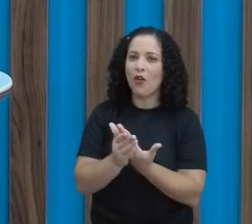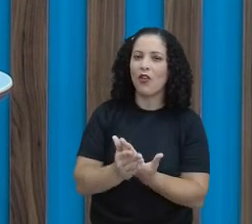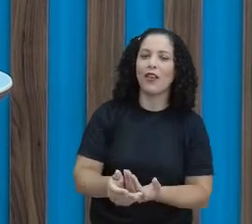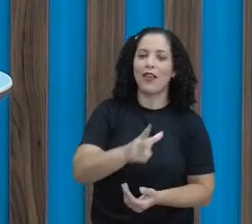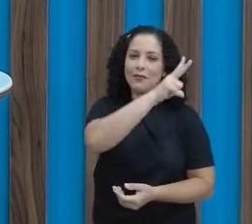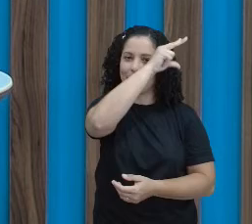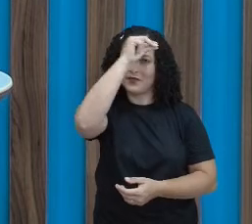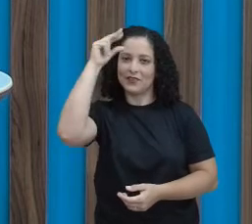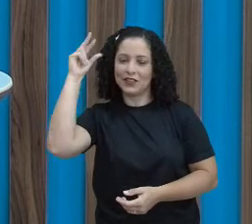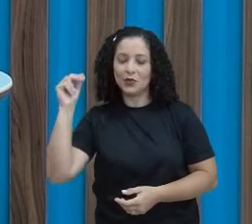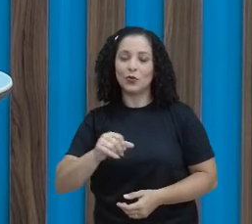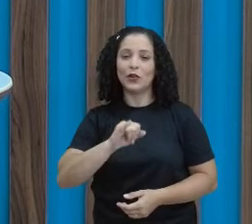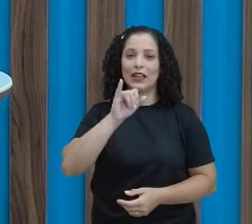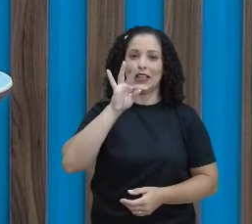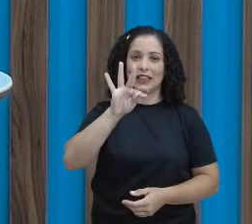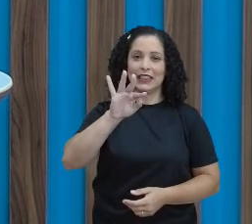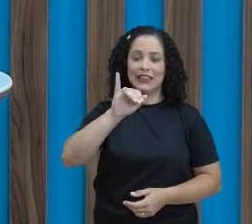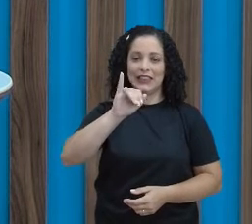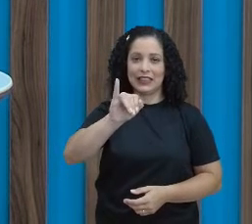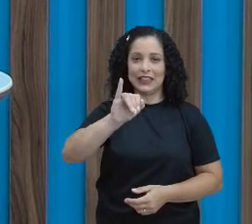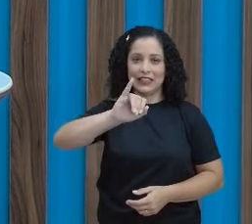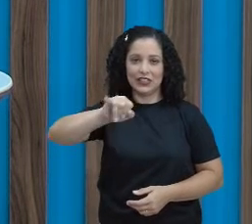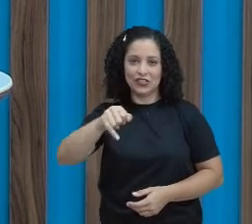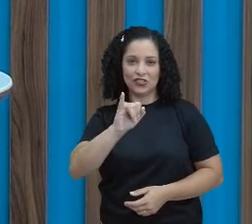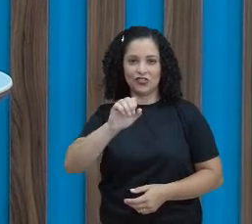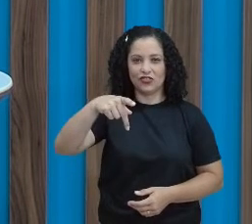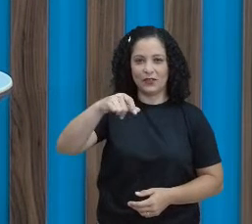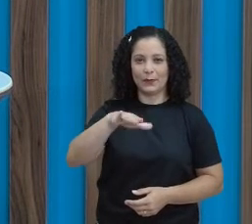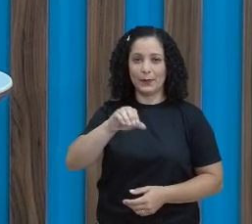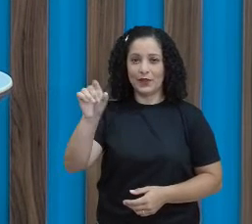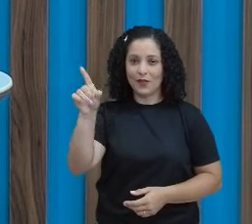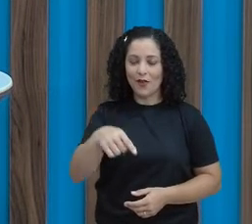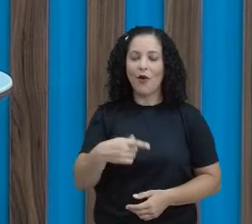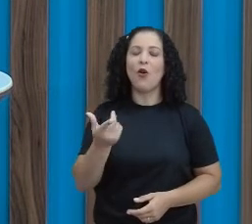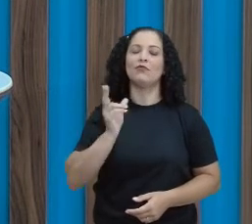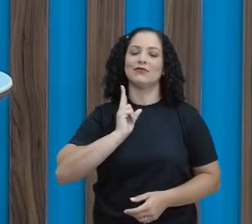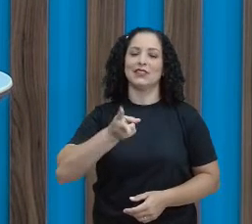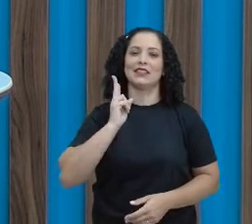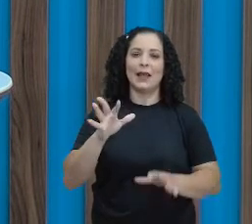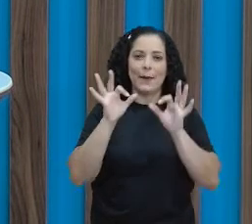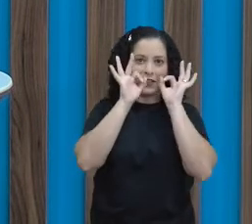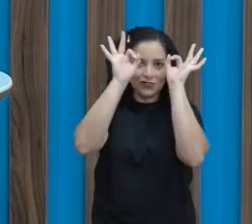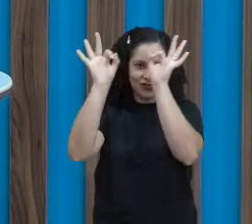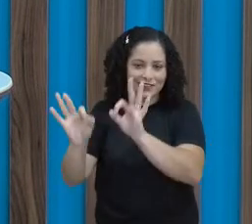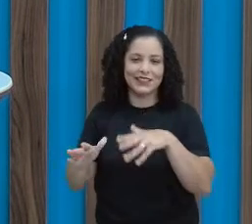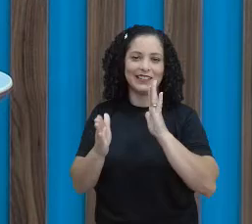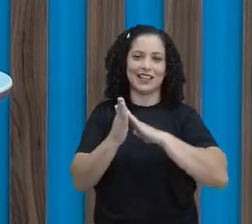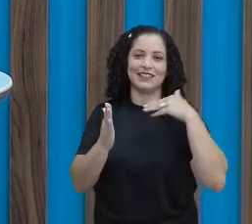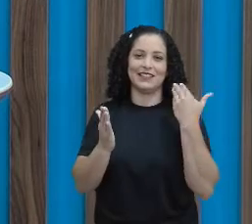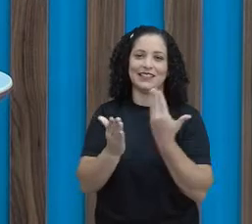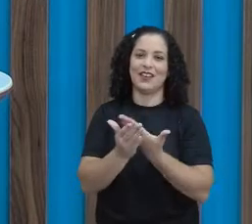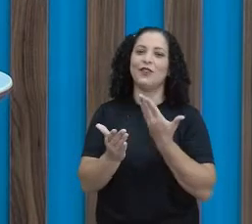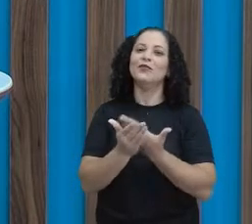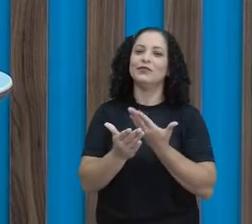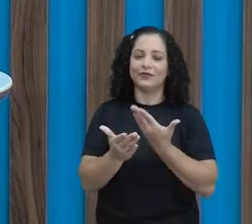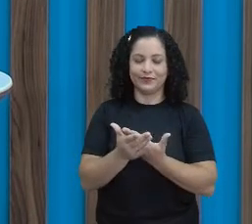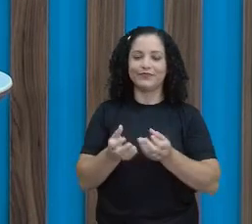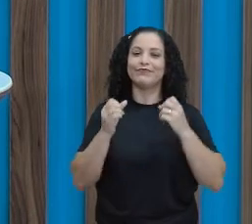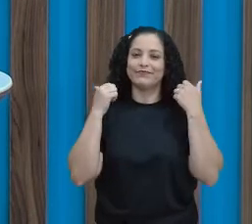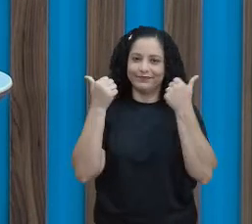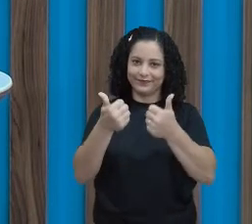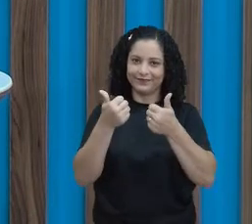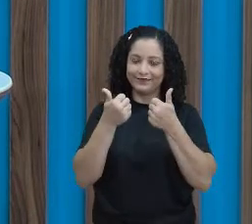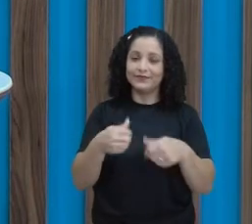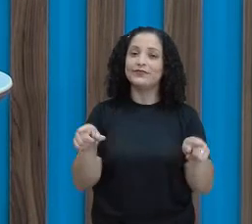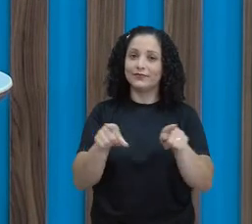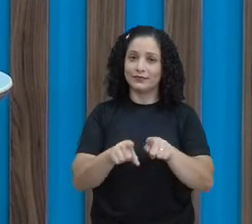está sempre ligadinha nas nossas aulas e divulgando as nossas aulas. Muito bem, Jamile. Mas nós contamos também com